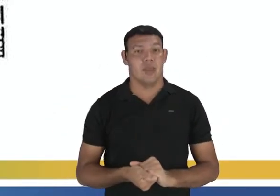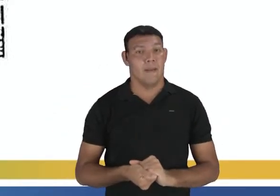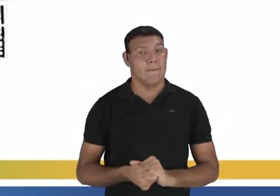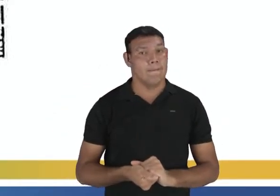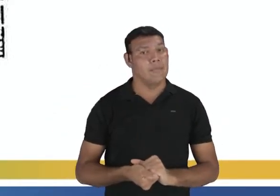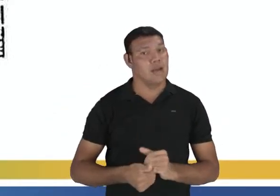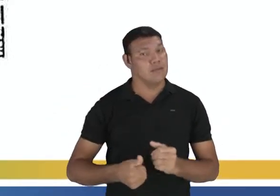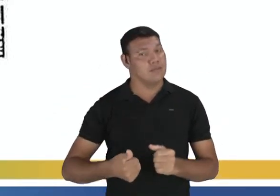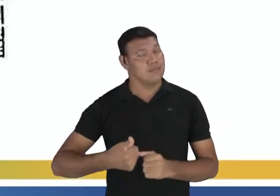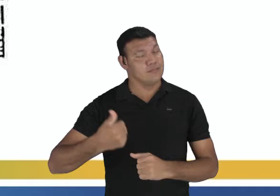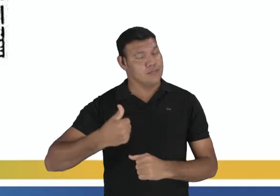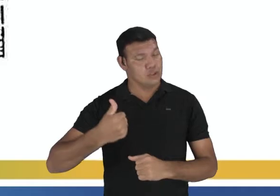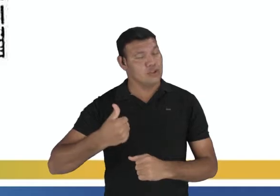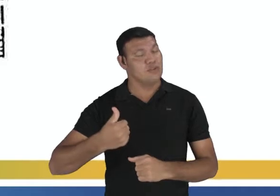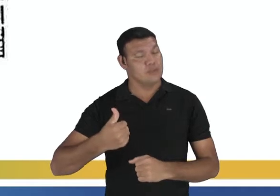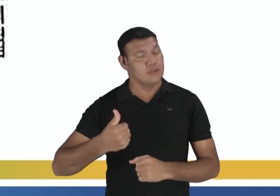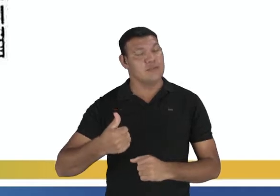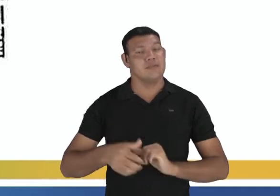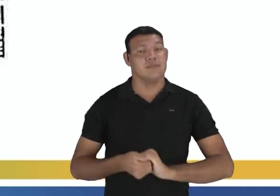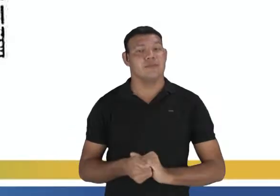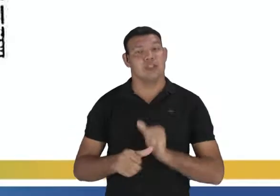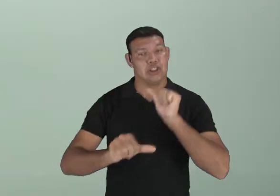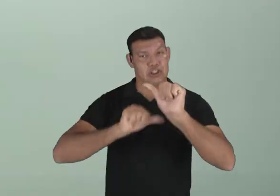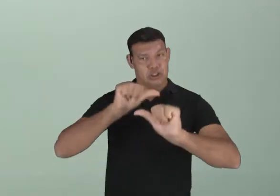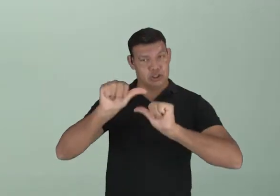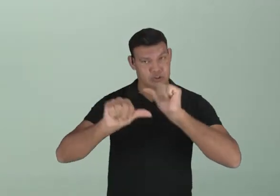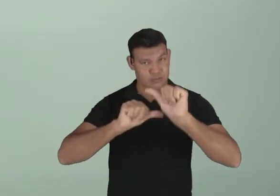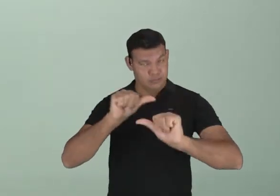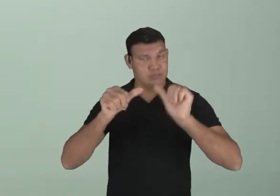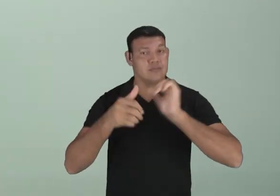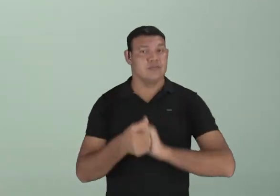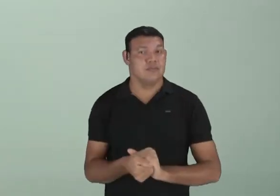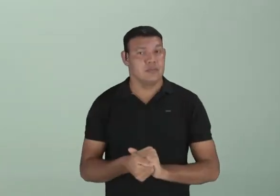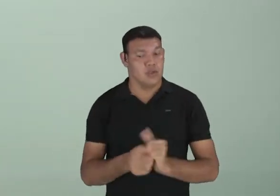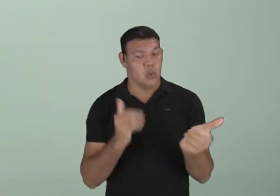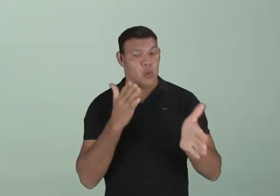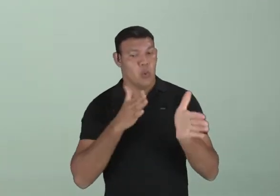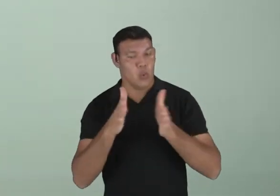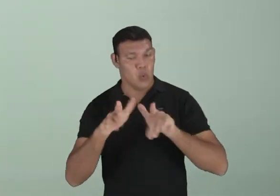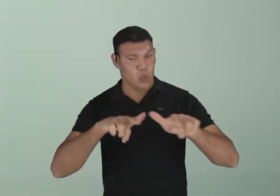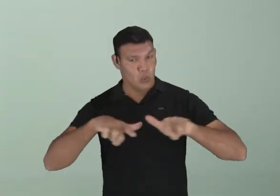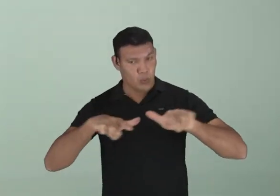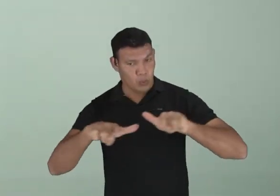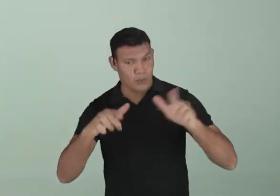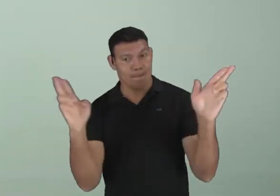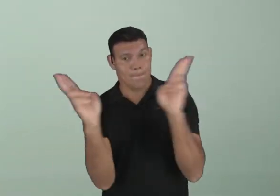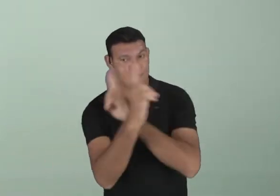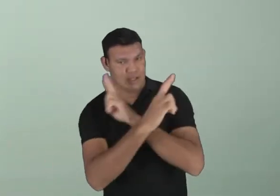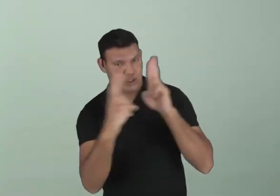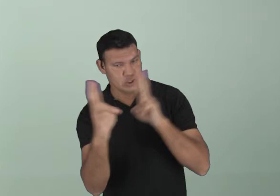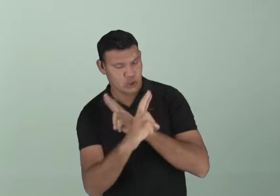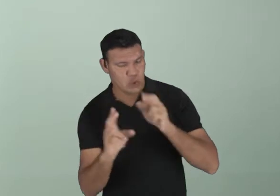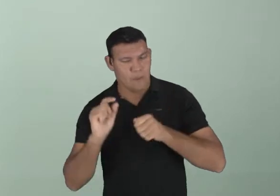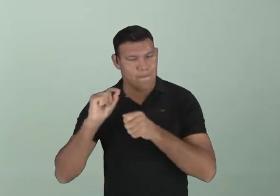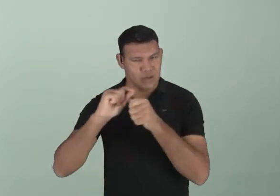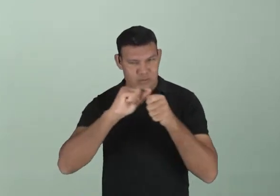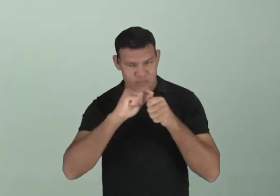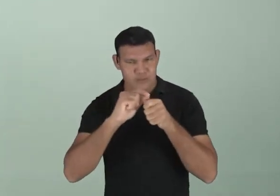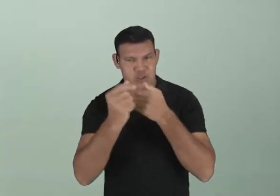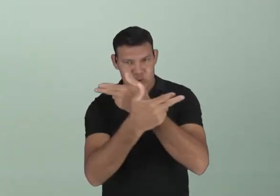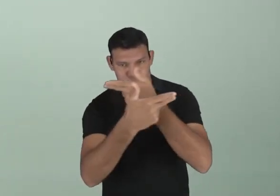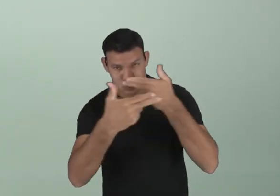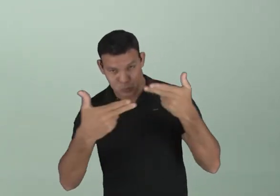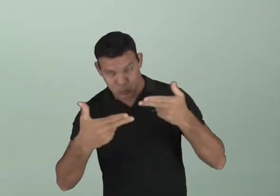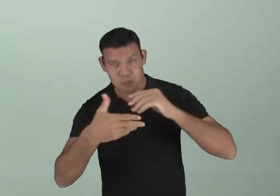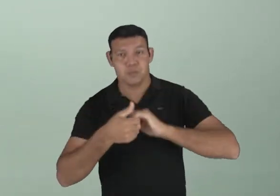uma das alterações promovidas no que diz respeito ao trabalho, no que diz respeito à produção de uma